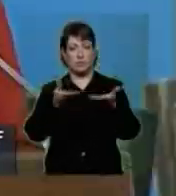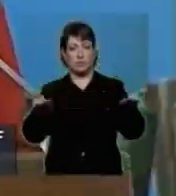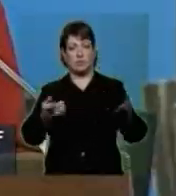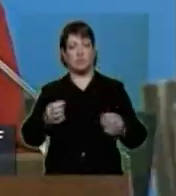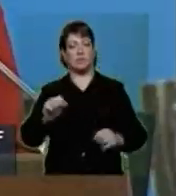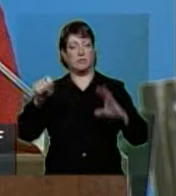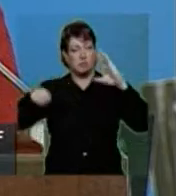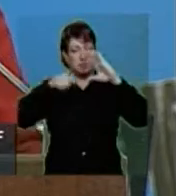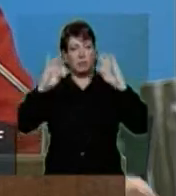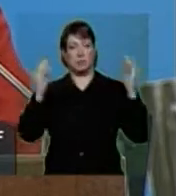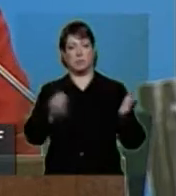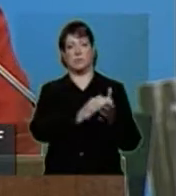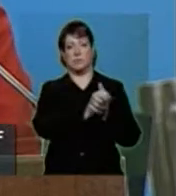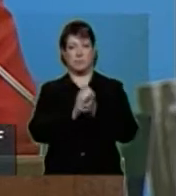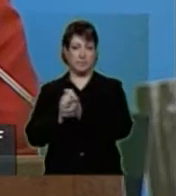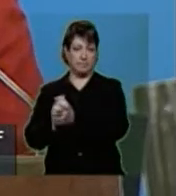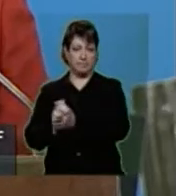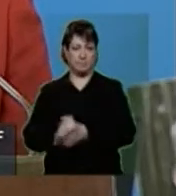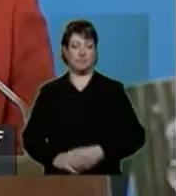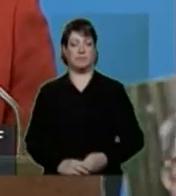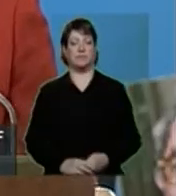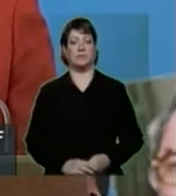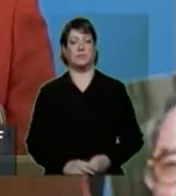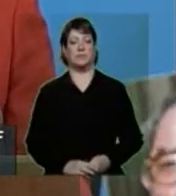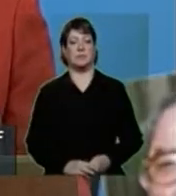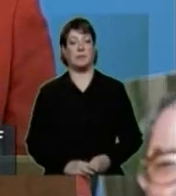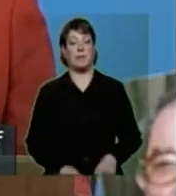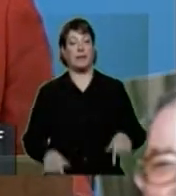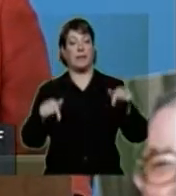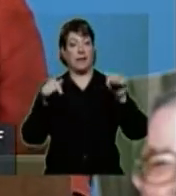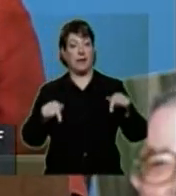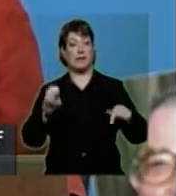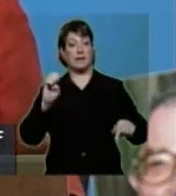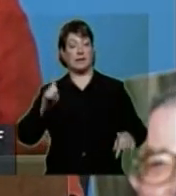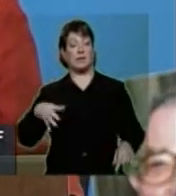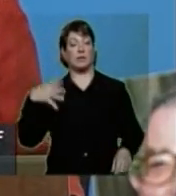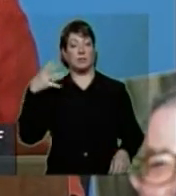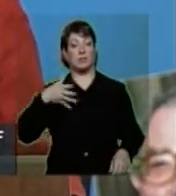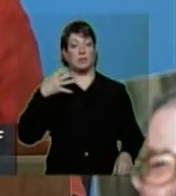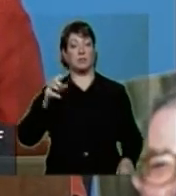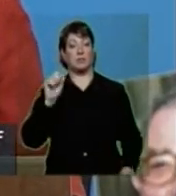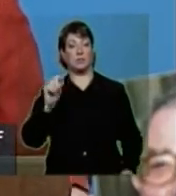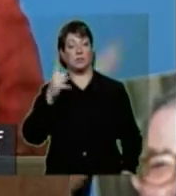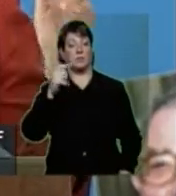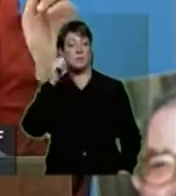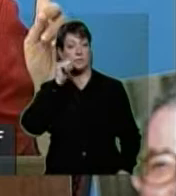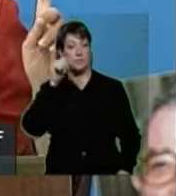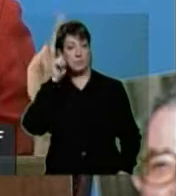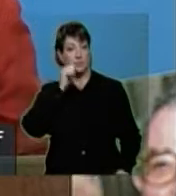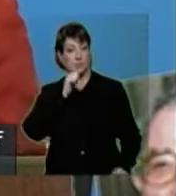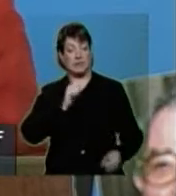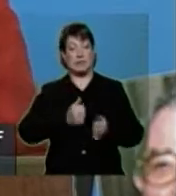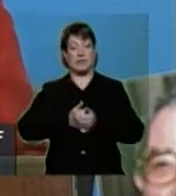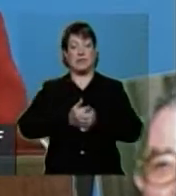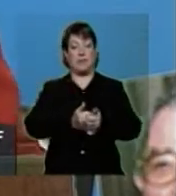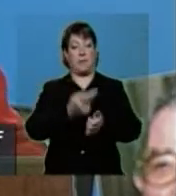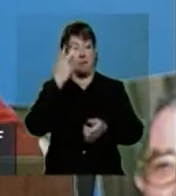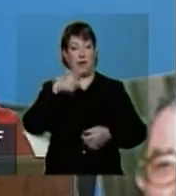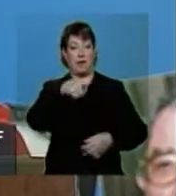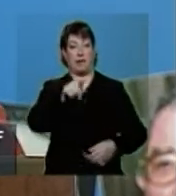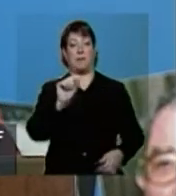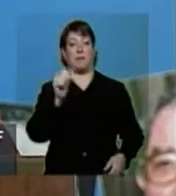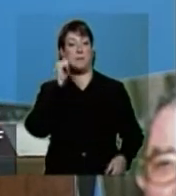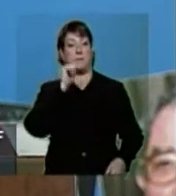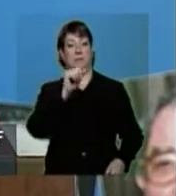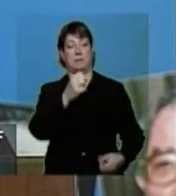fotógrafos e cinegrafistas. Esse é o discurso de uma discípula para uma mestra, com